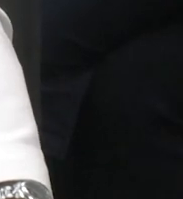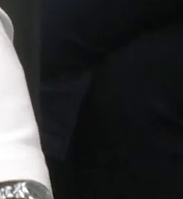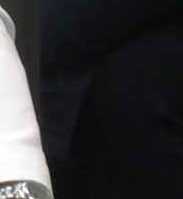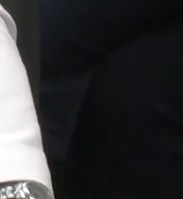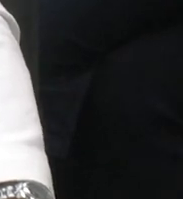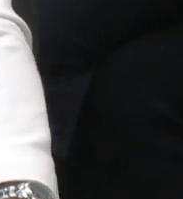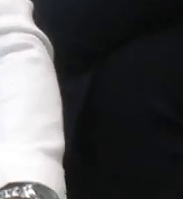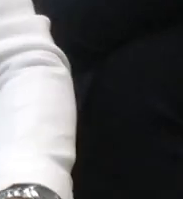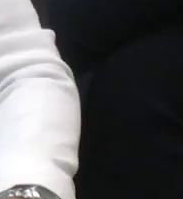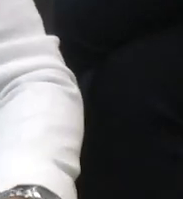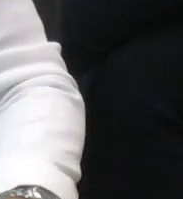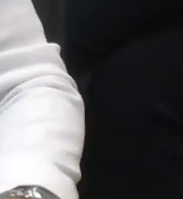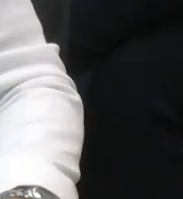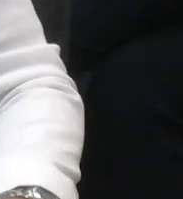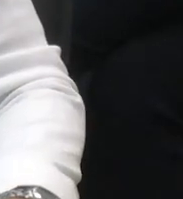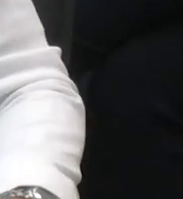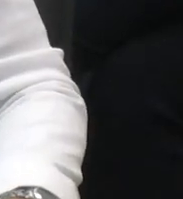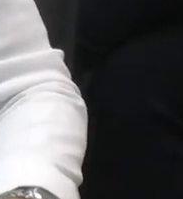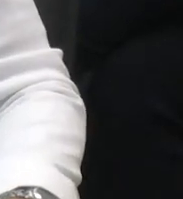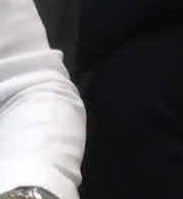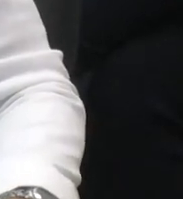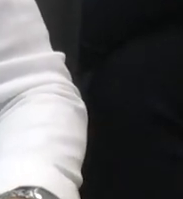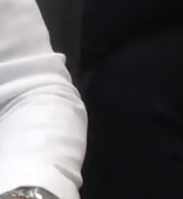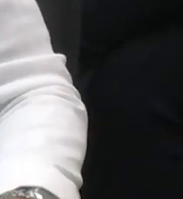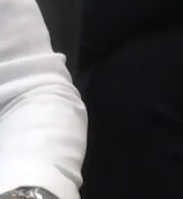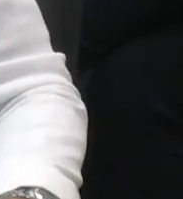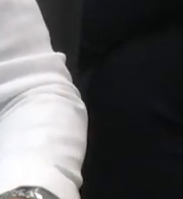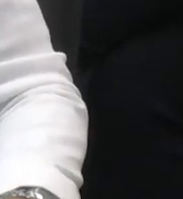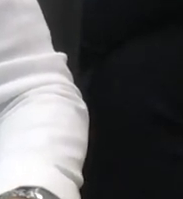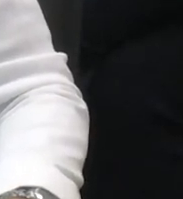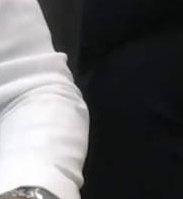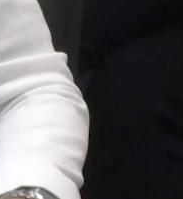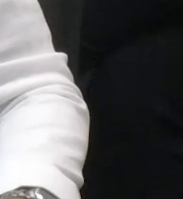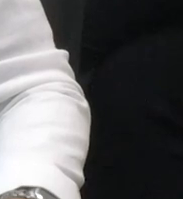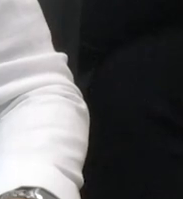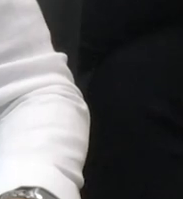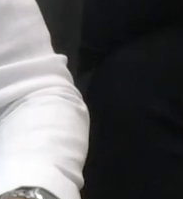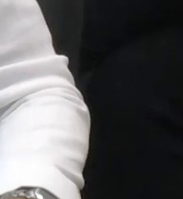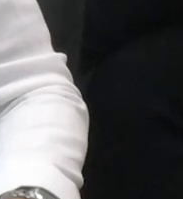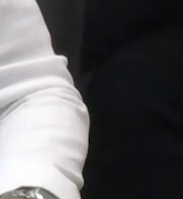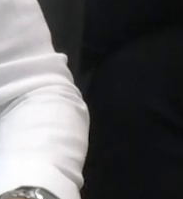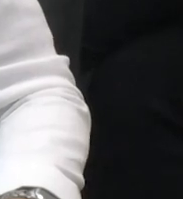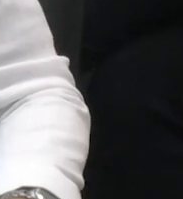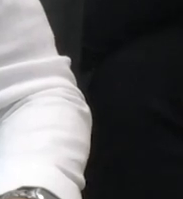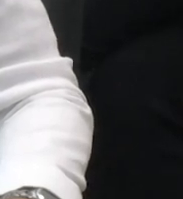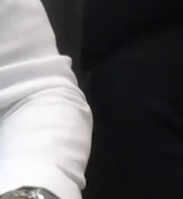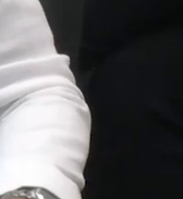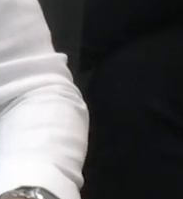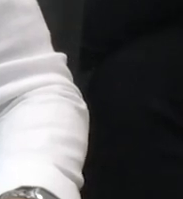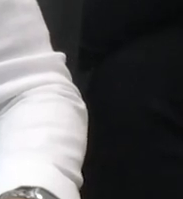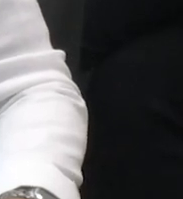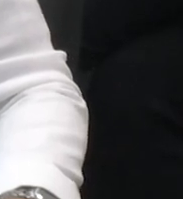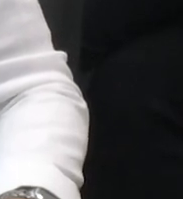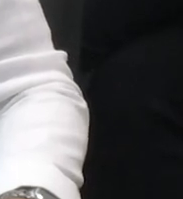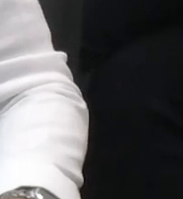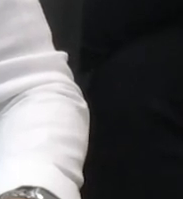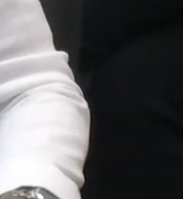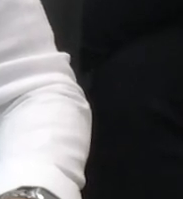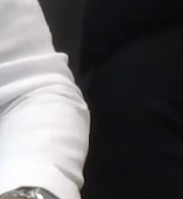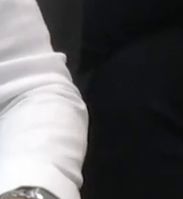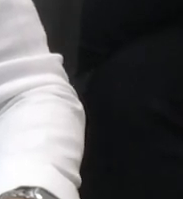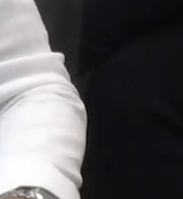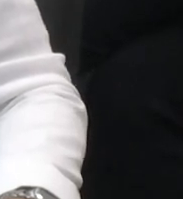topo das violências as mulheres negras quando a gente faz a Lei Maria da Penha depois de 10